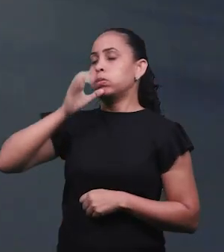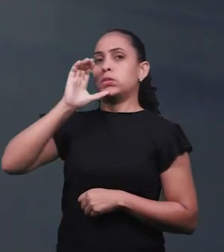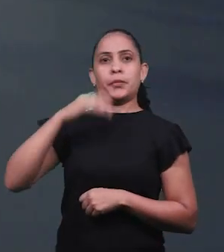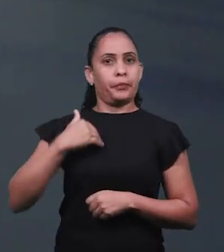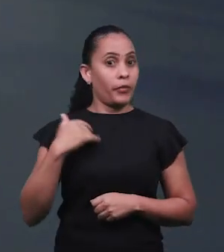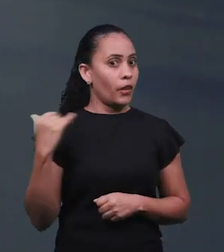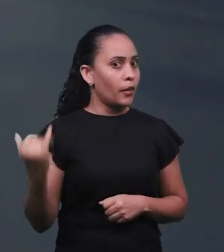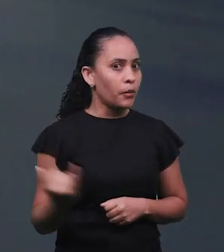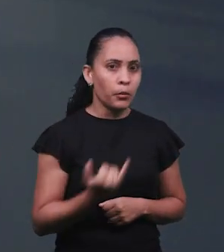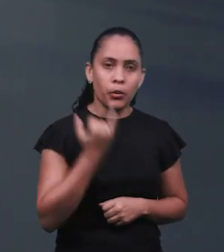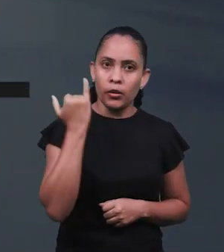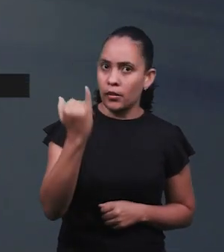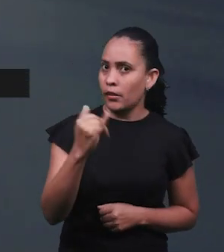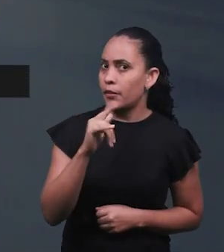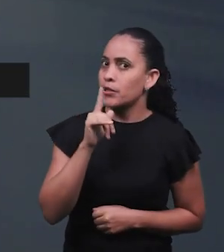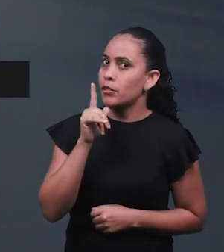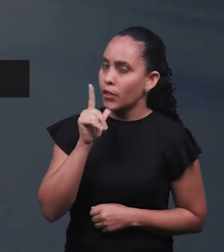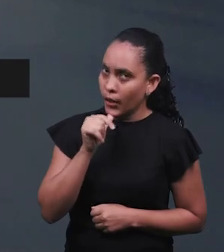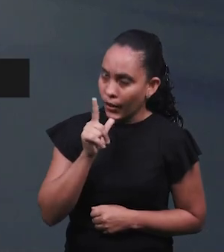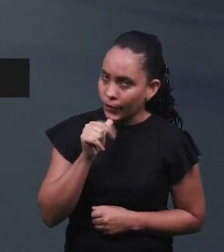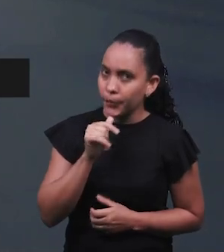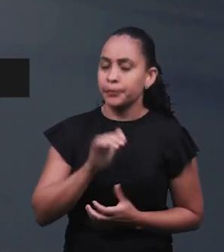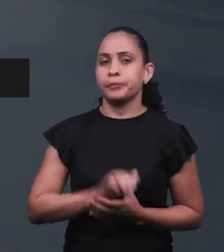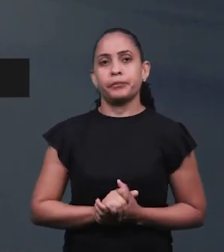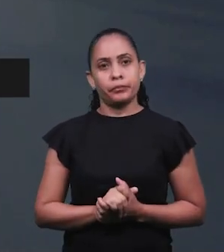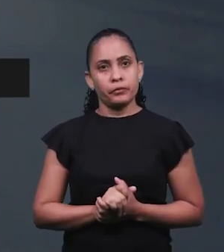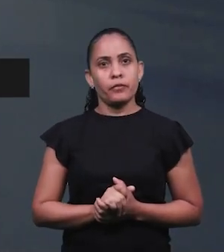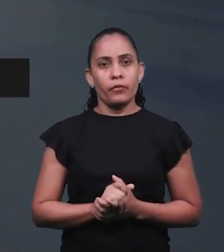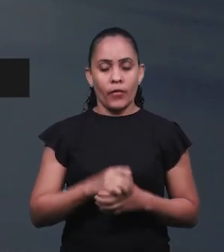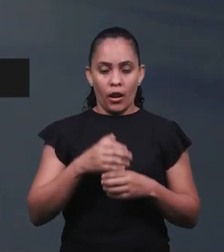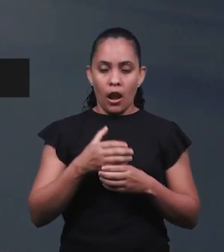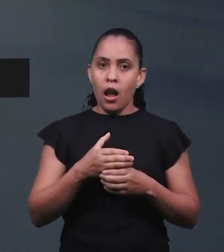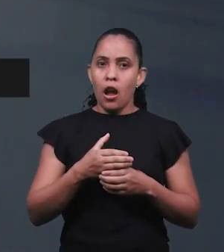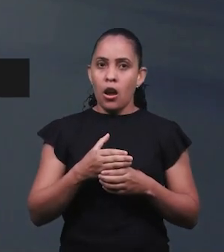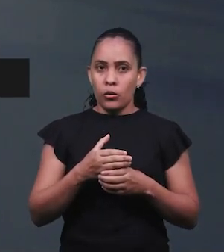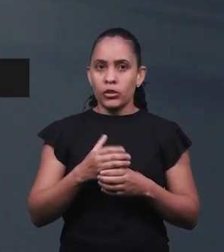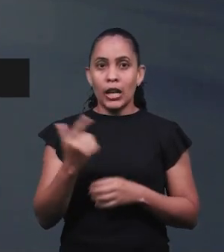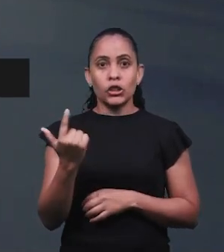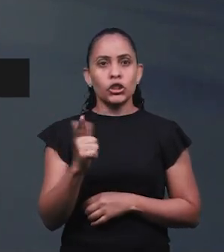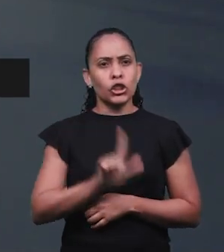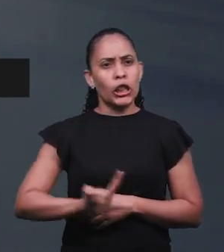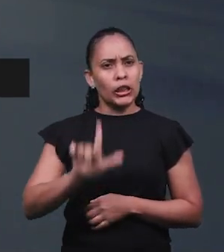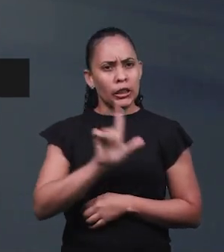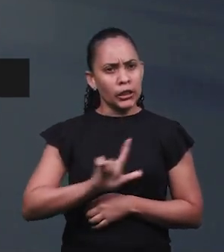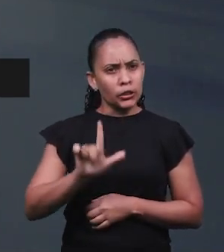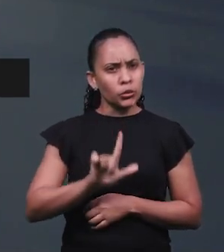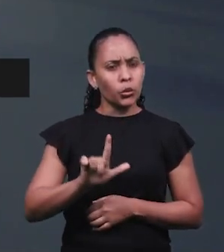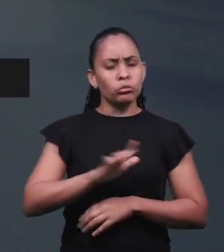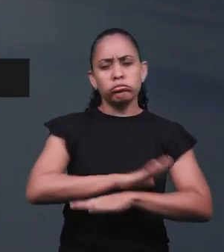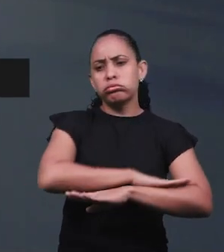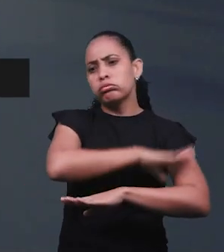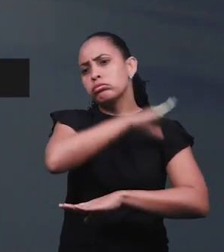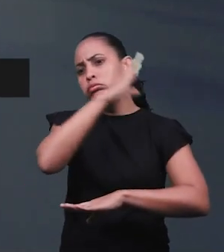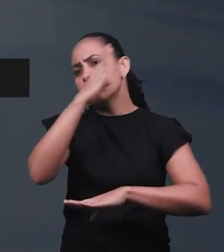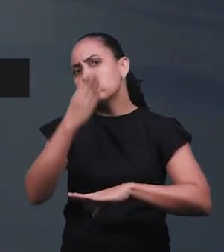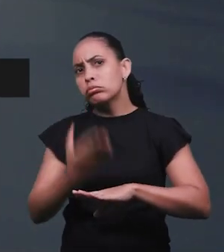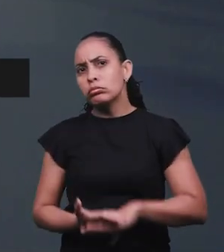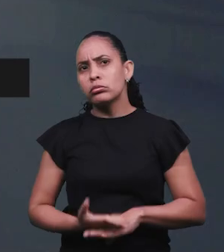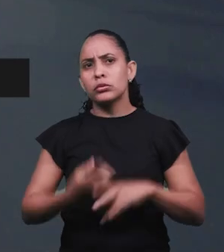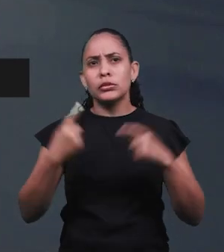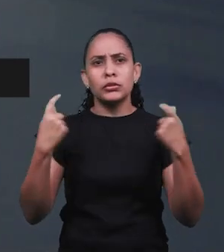é fundamental, e a quantidade de líquido que a gente bebe durante o dia, ela tem que